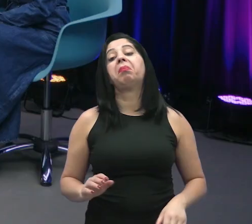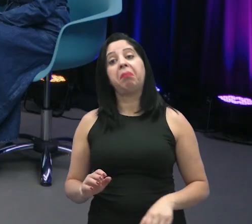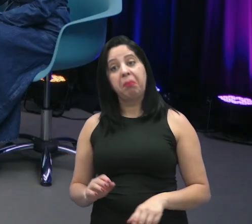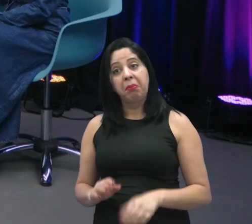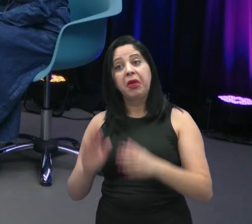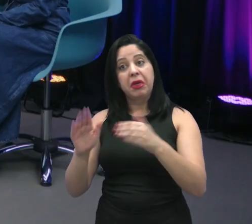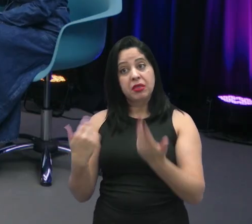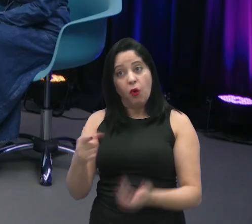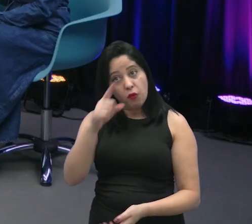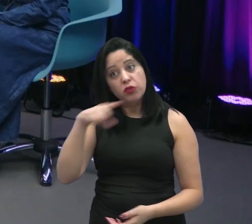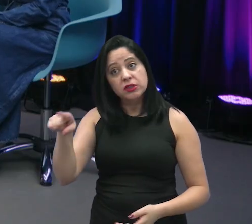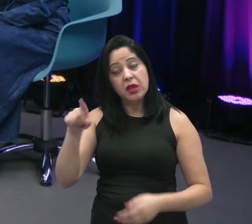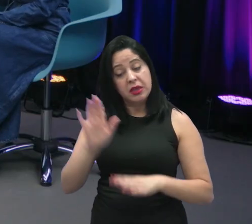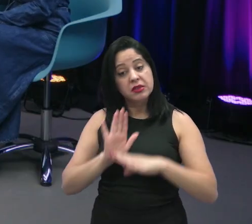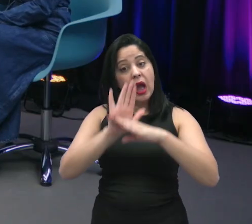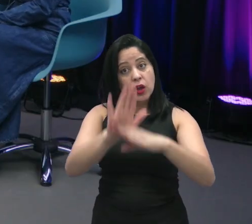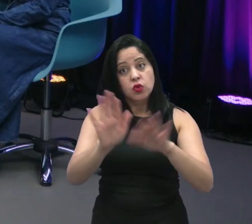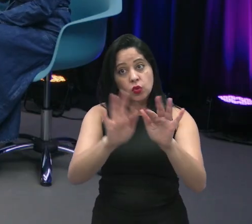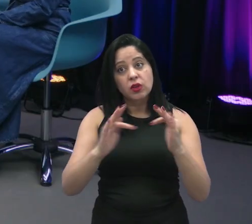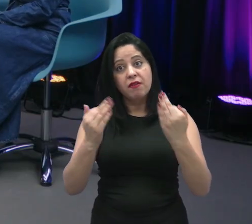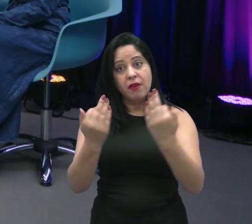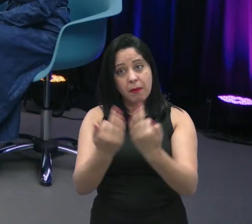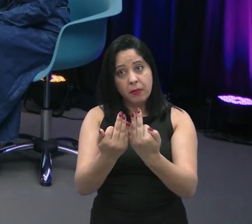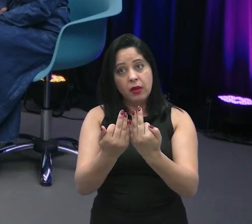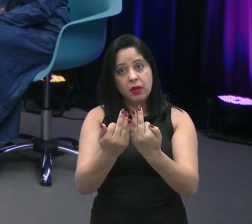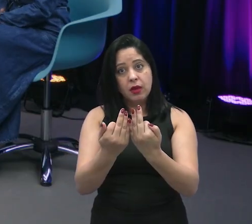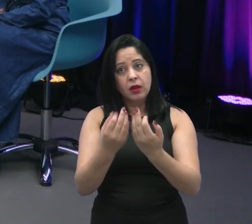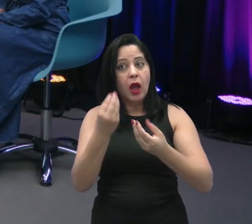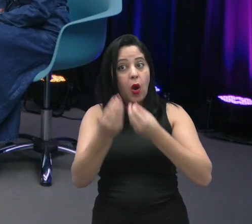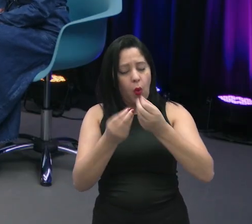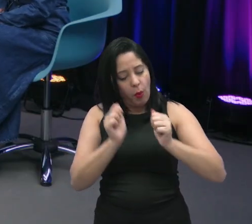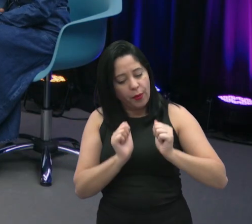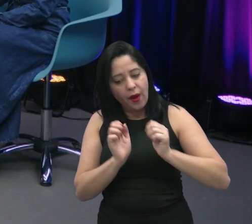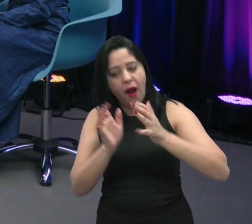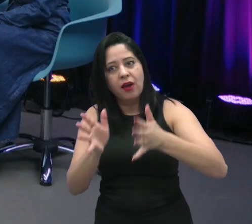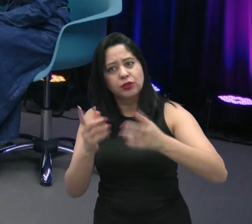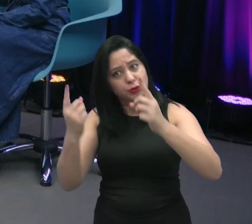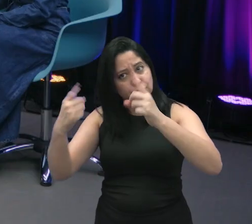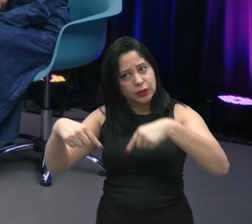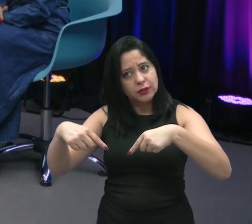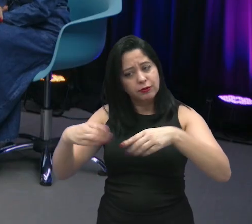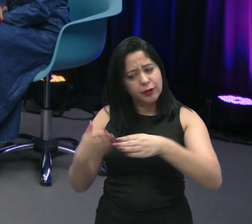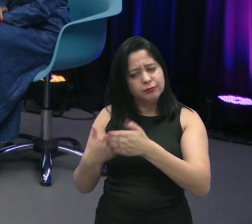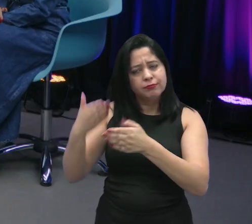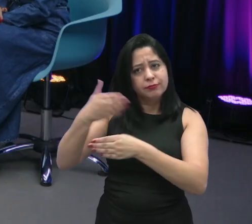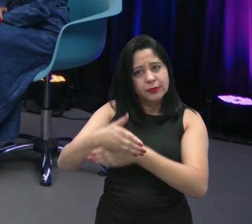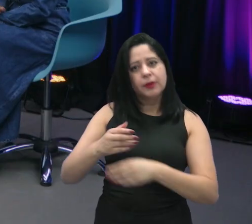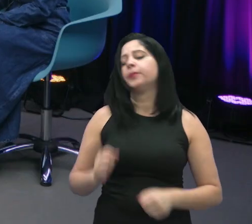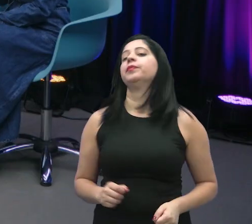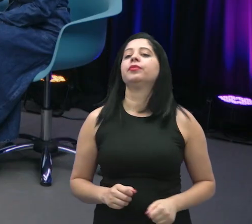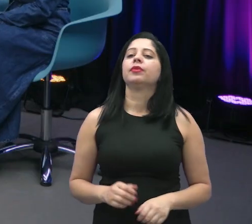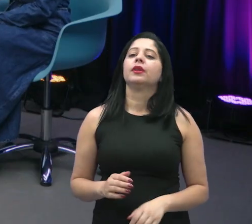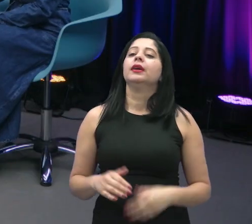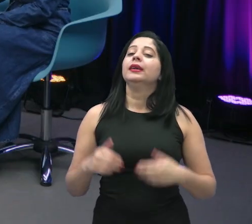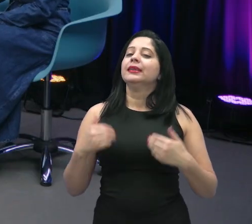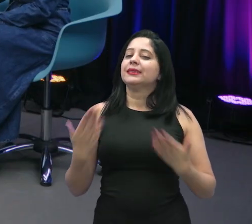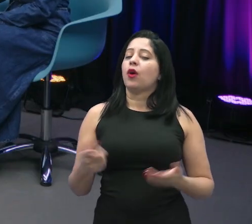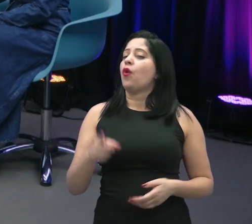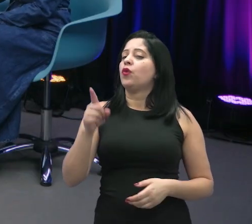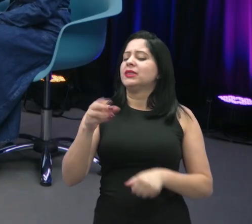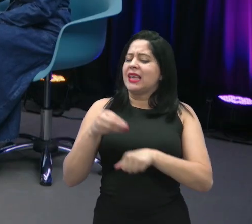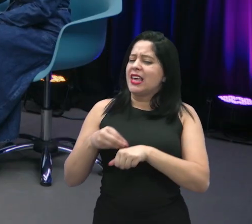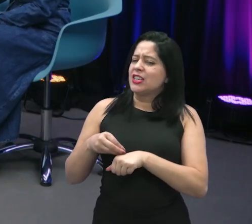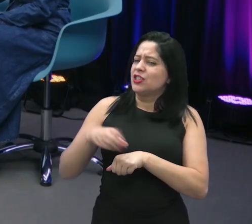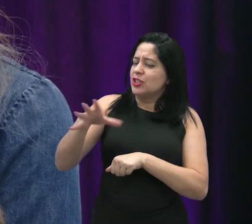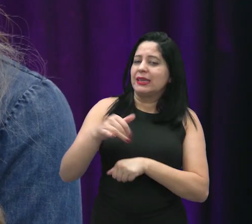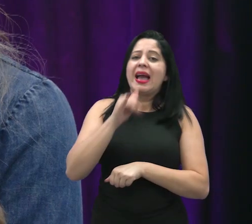Então vocês orientam as famílias para melhor agir diante dos conflitos aí, dos desafios. Diz para mim, se você pudesse